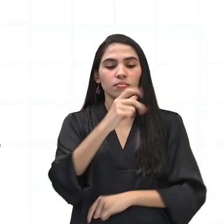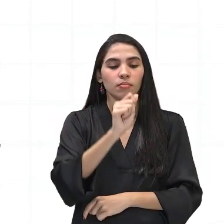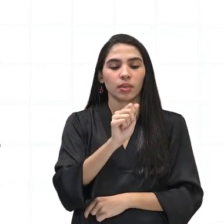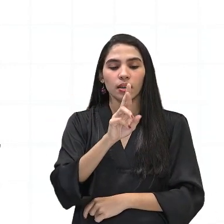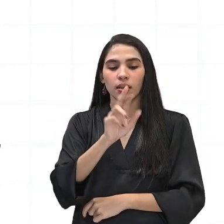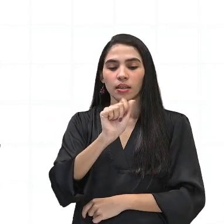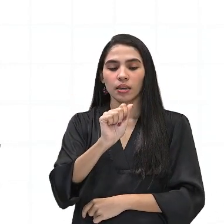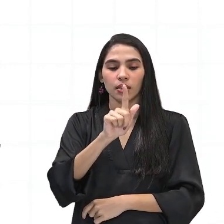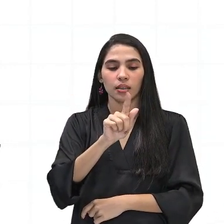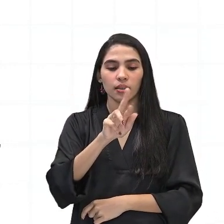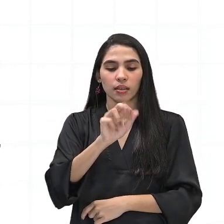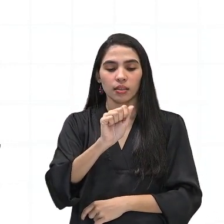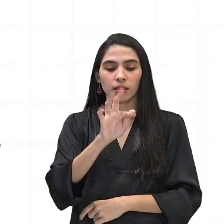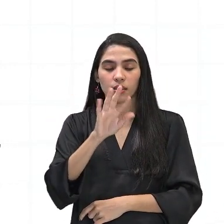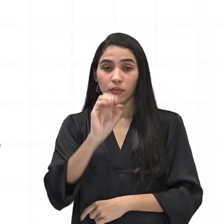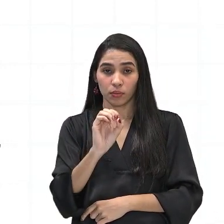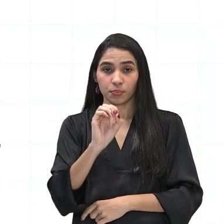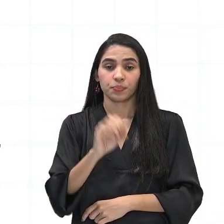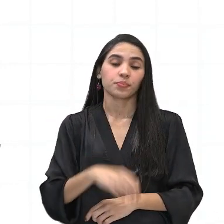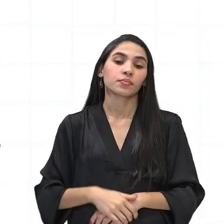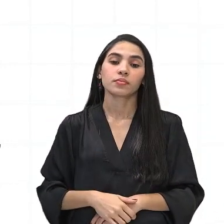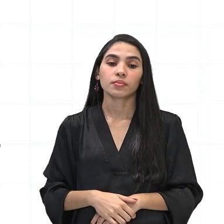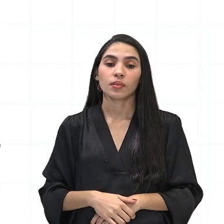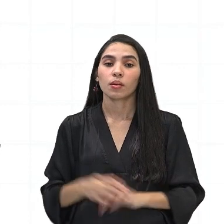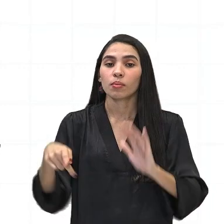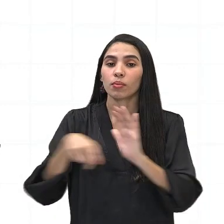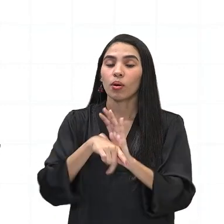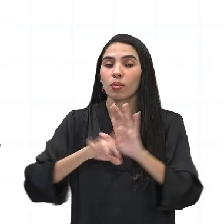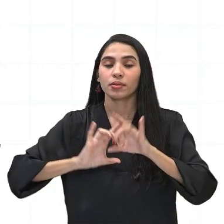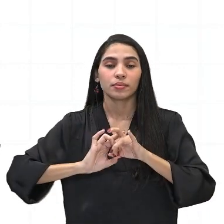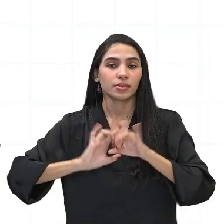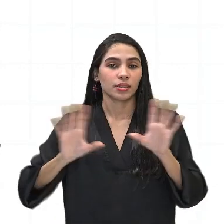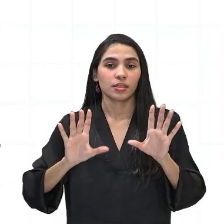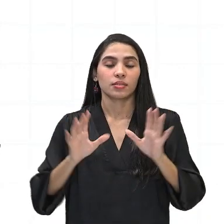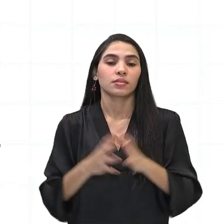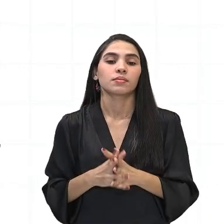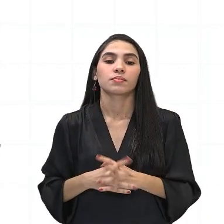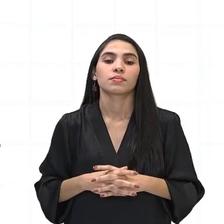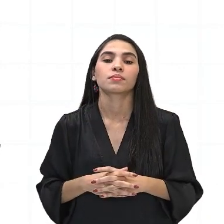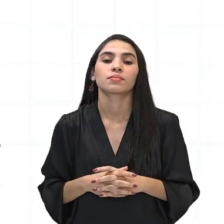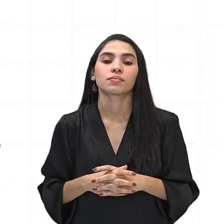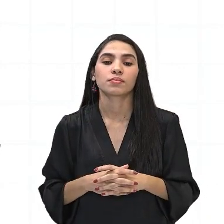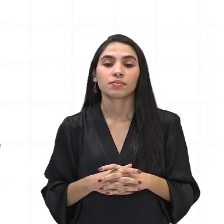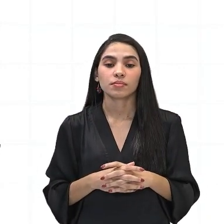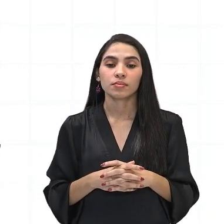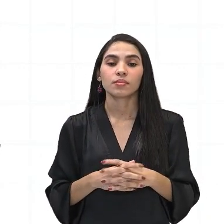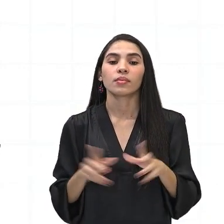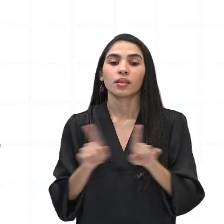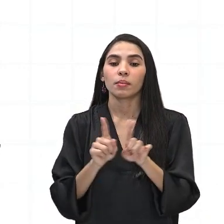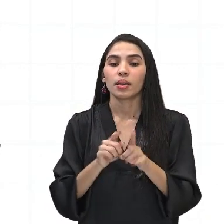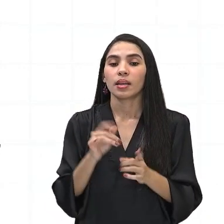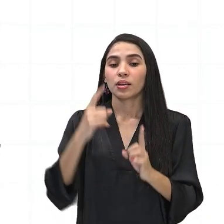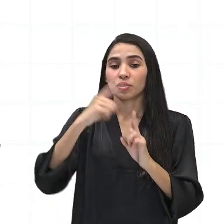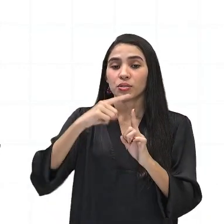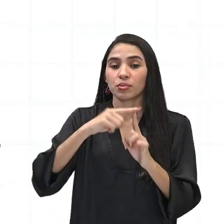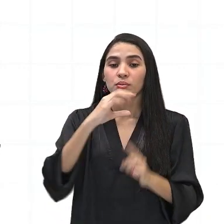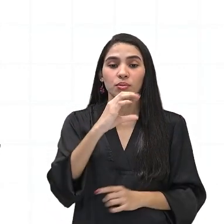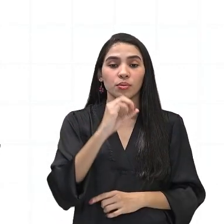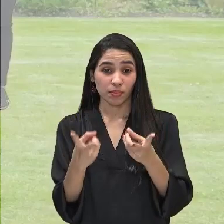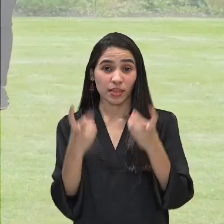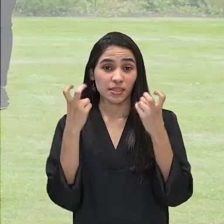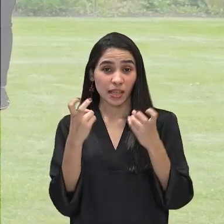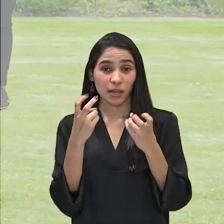aí, pequenas produções em prosa, ou seja, escritas, né, em